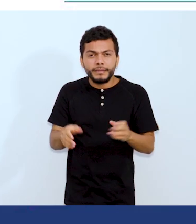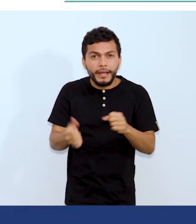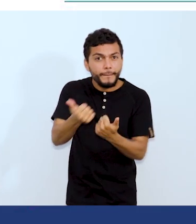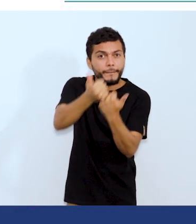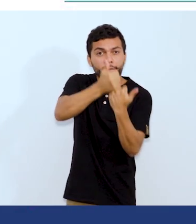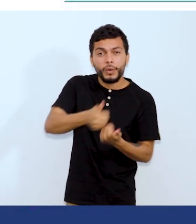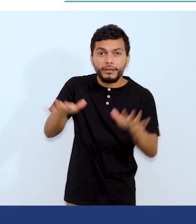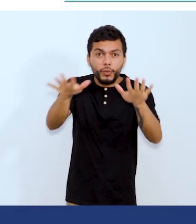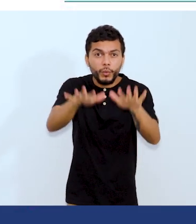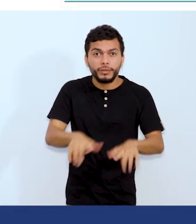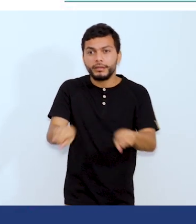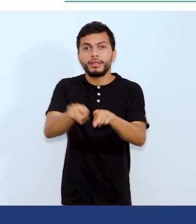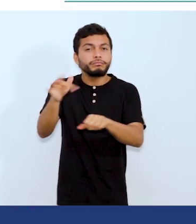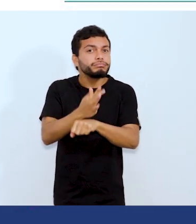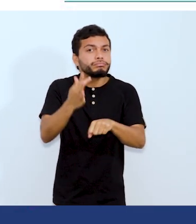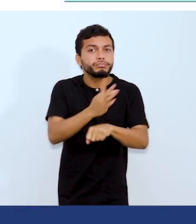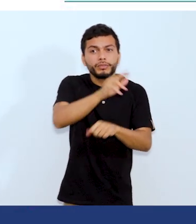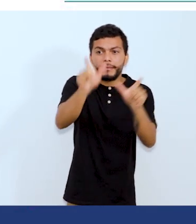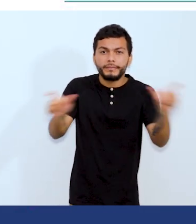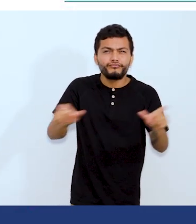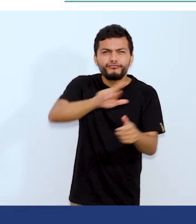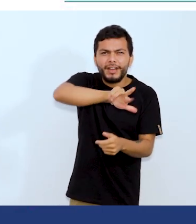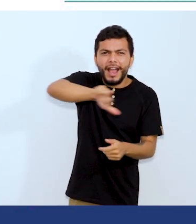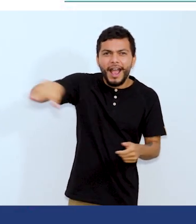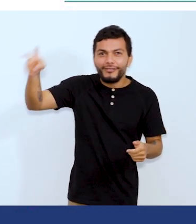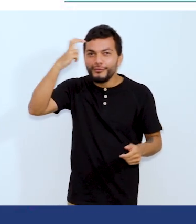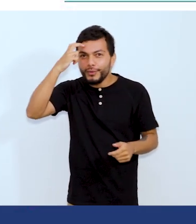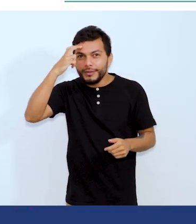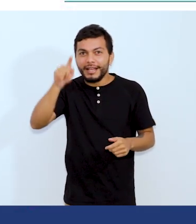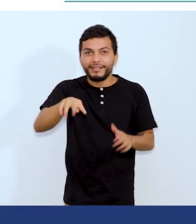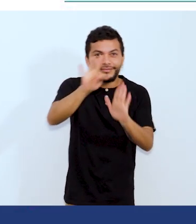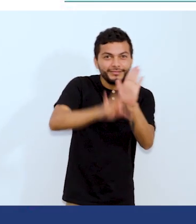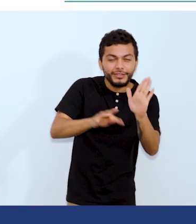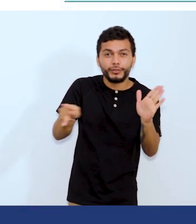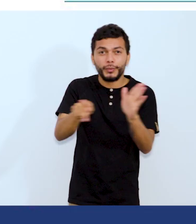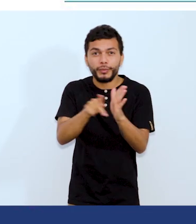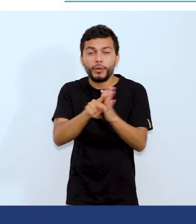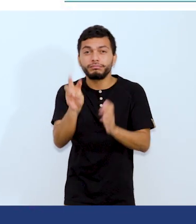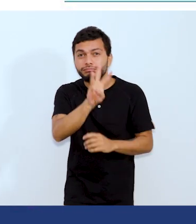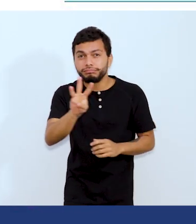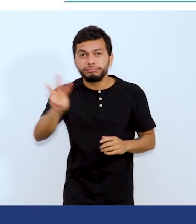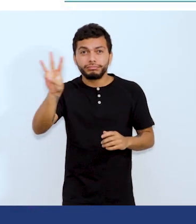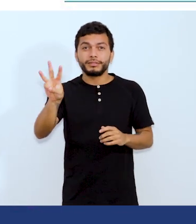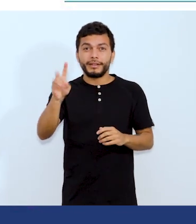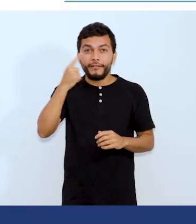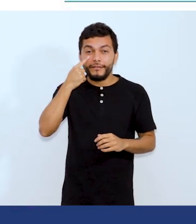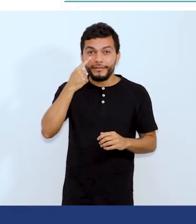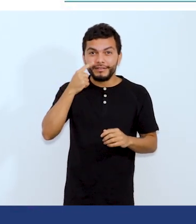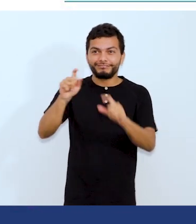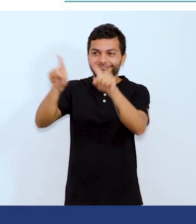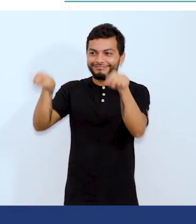e a tolerância com as multiplicidades culturais. Esse texto foi tirado do site que está aí na